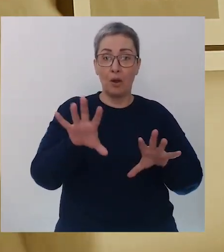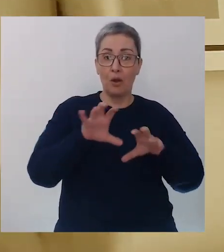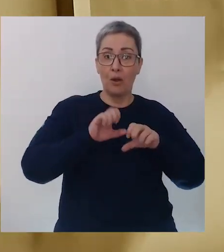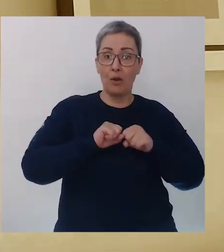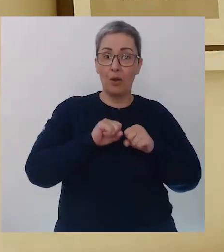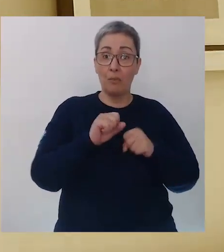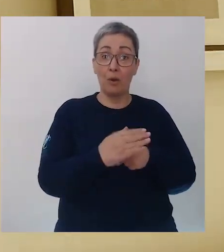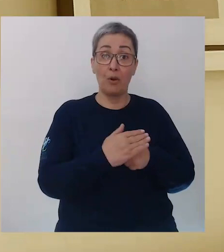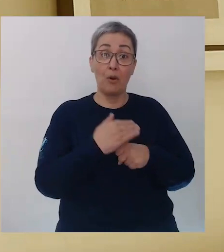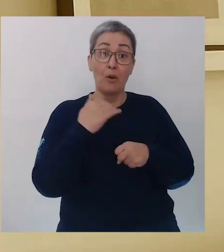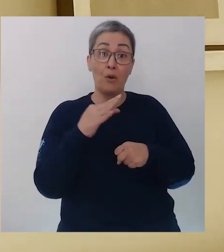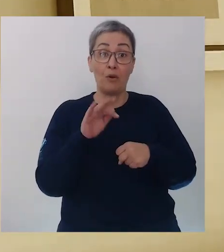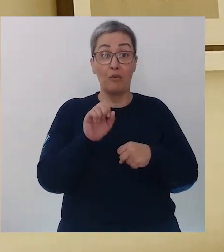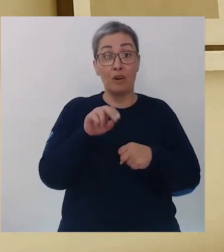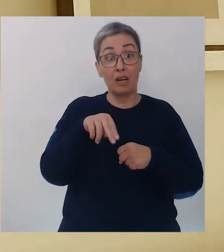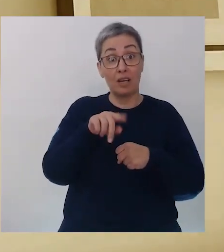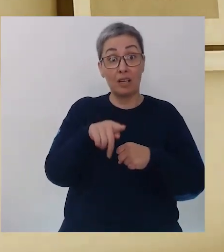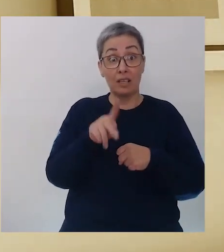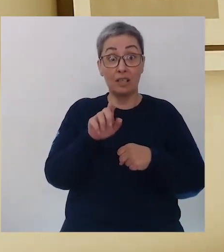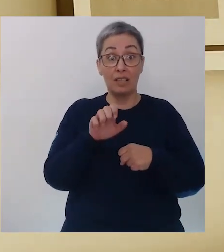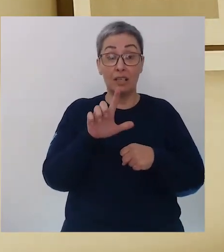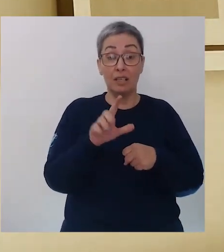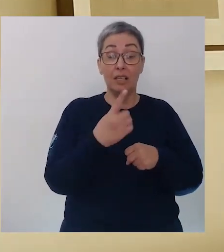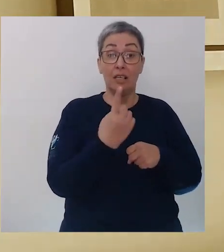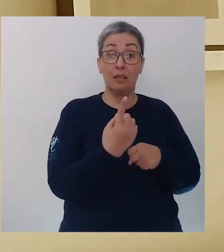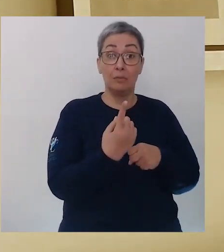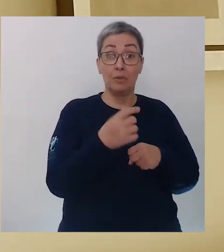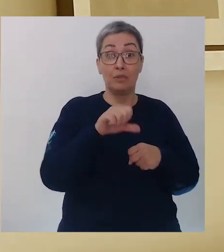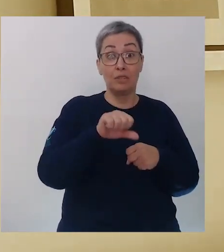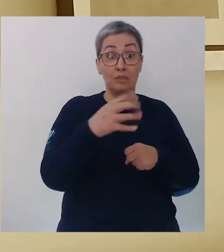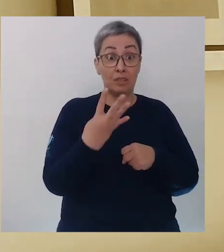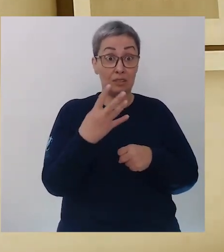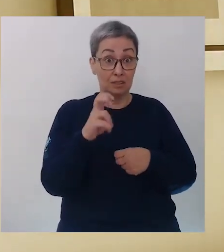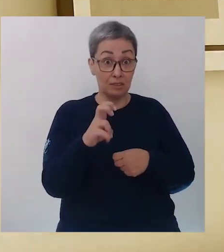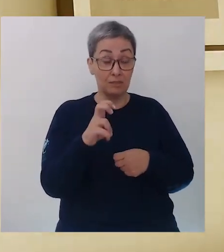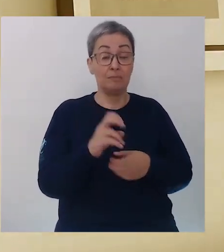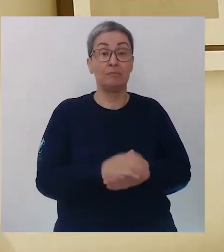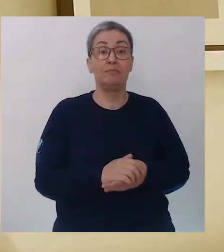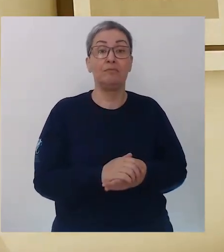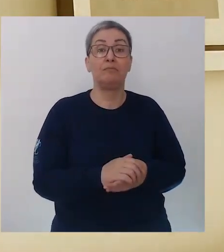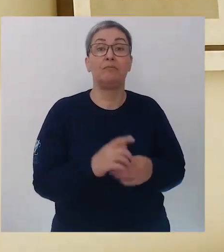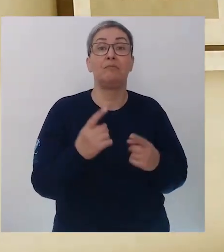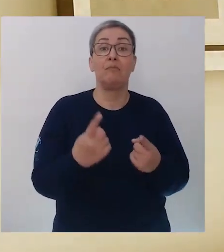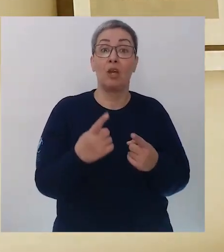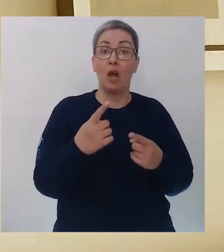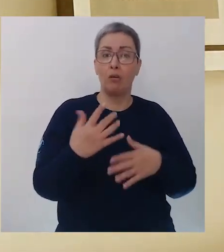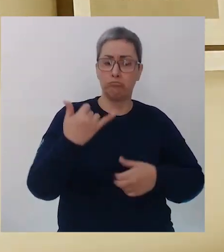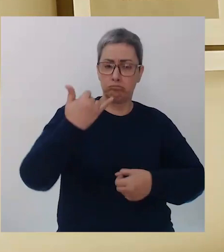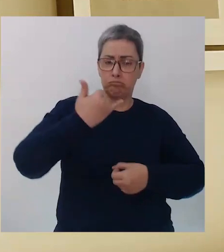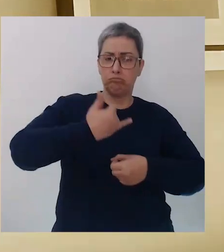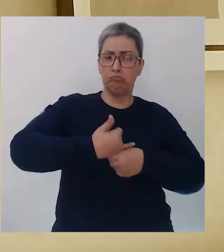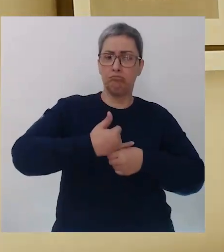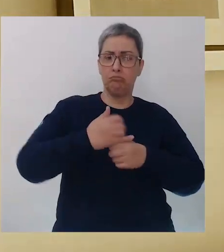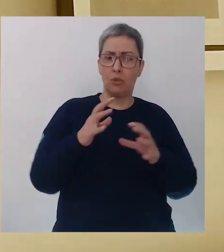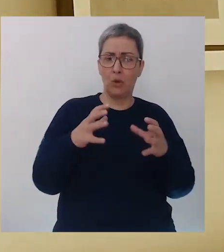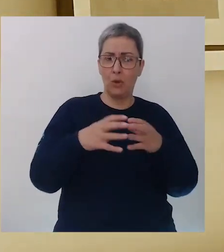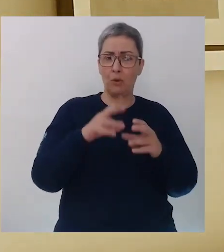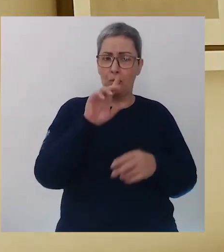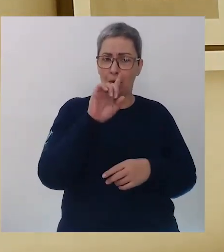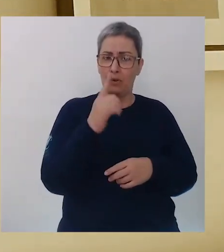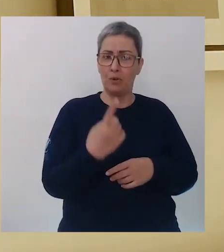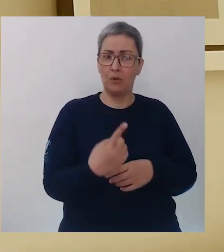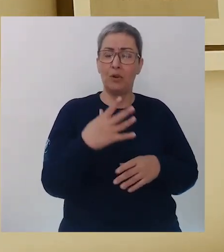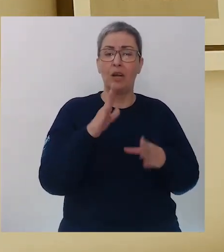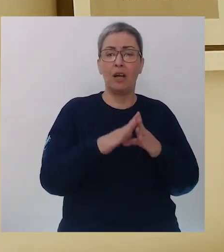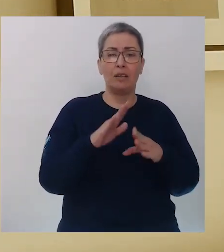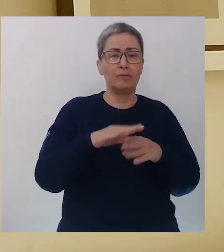depois da morte do Franklin Roosevelt em 1945. Como chefe da Comissão dos Direitos Humanos, ela